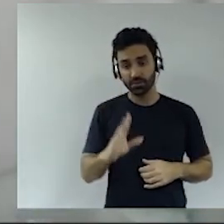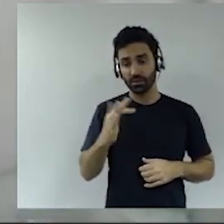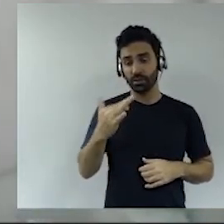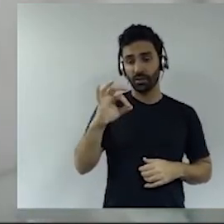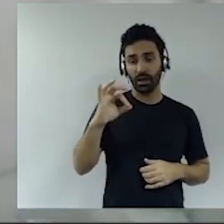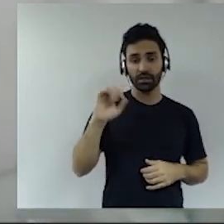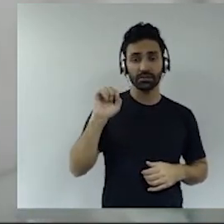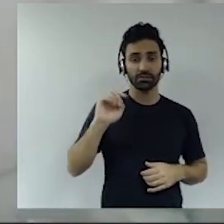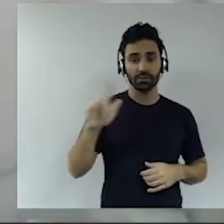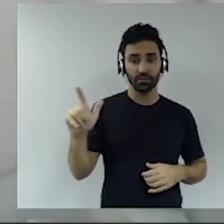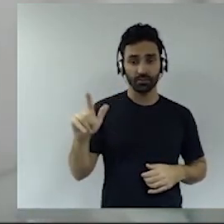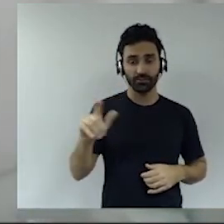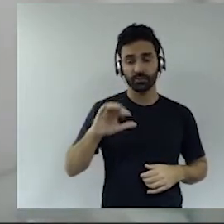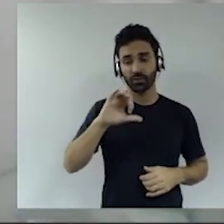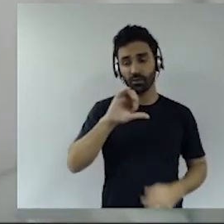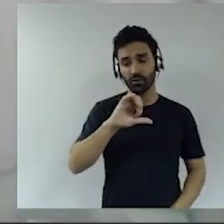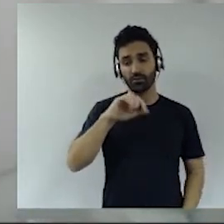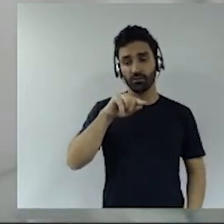10.000,